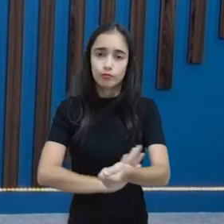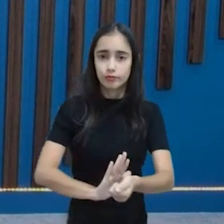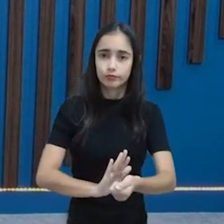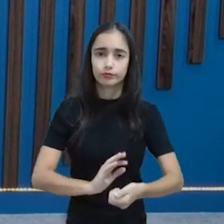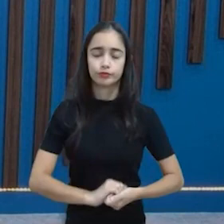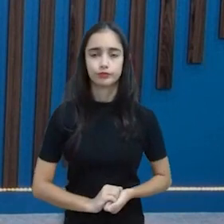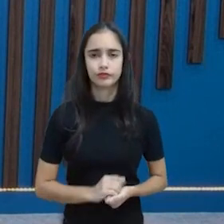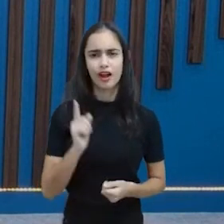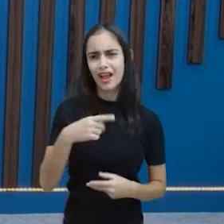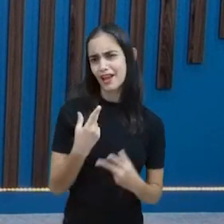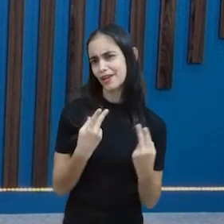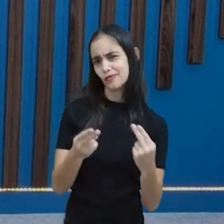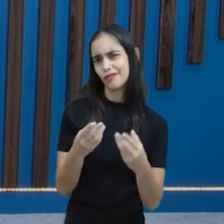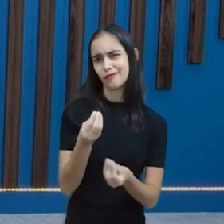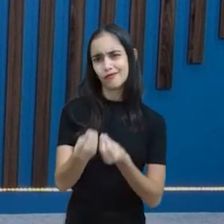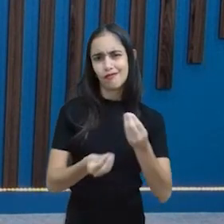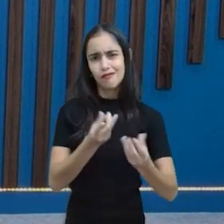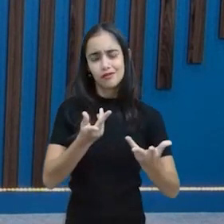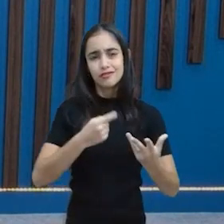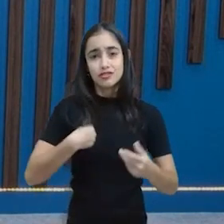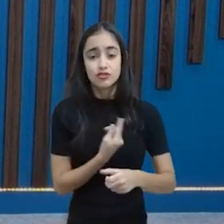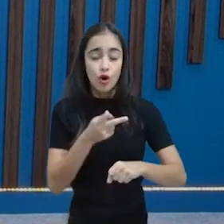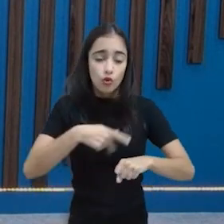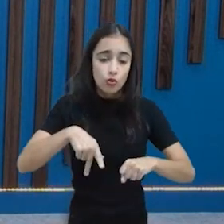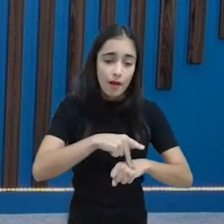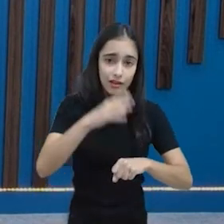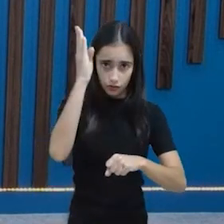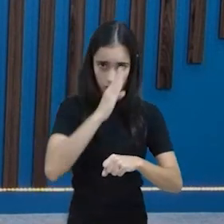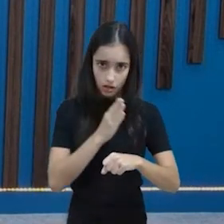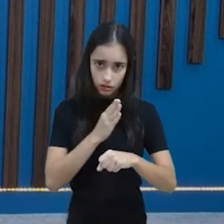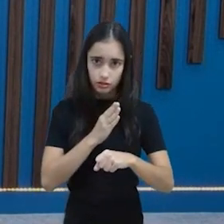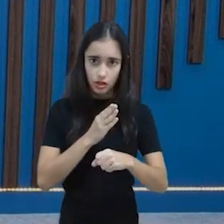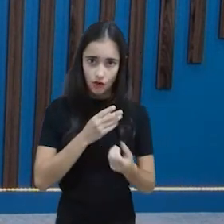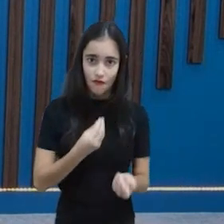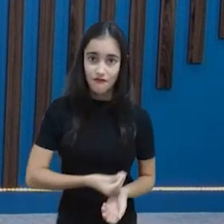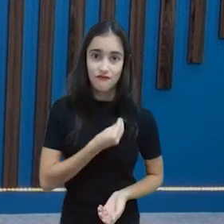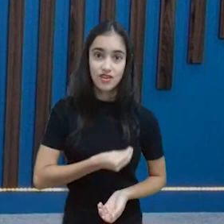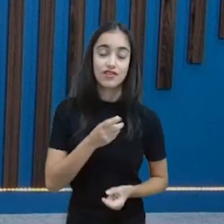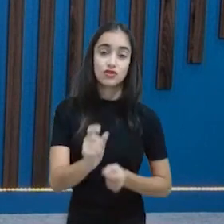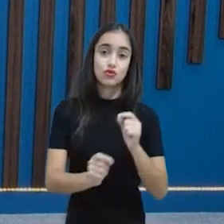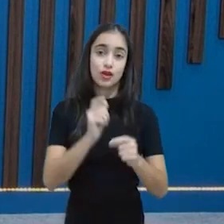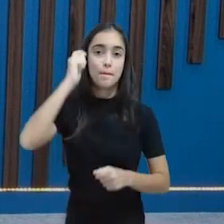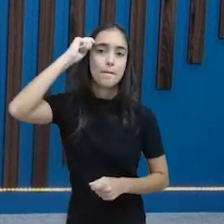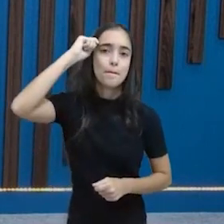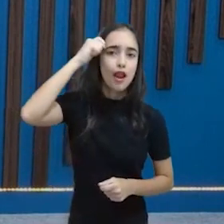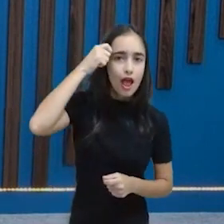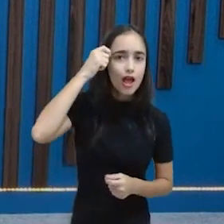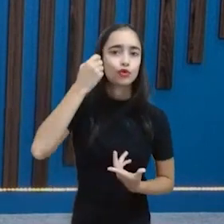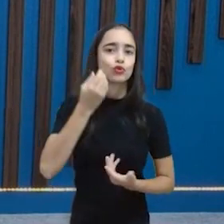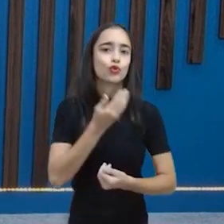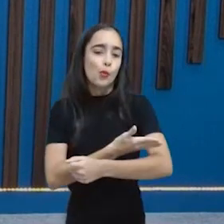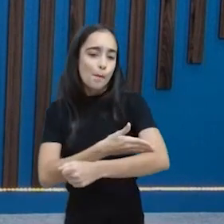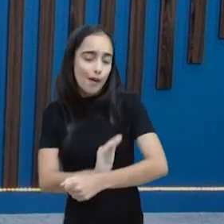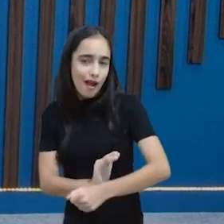democracia racial, como se nosso país vivesse, né, pretos, brancos, indígenas, tudo